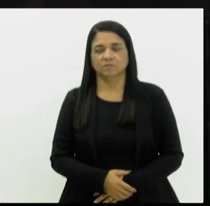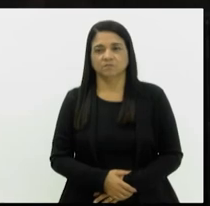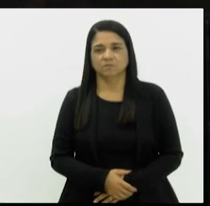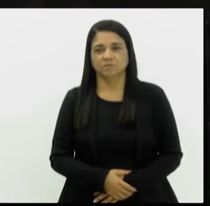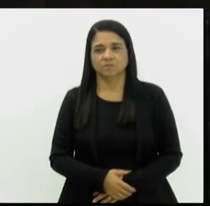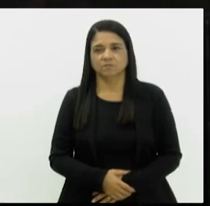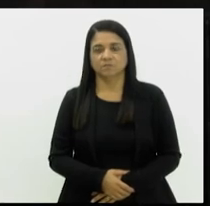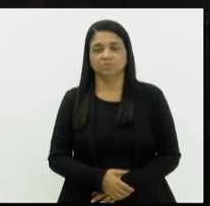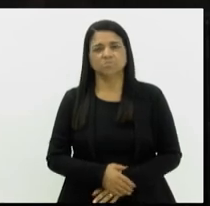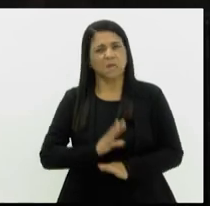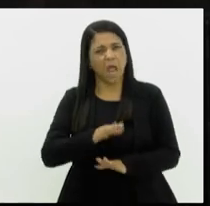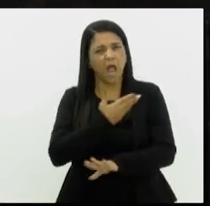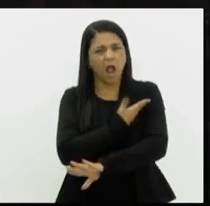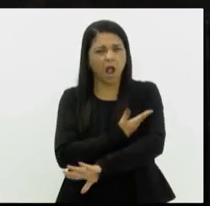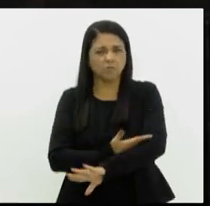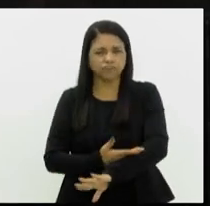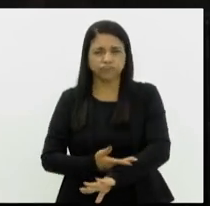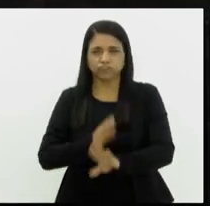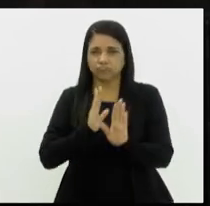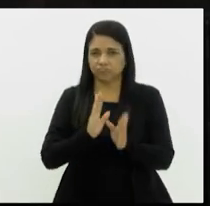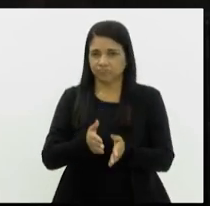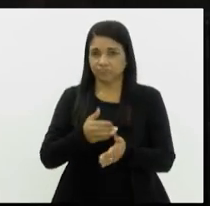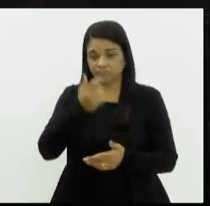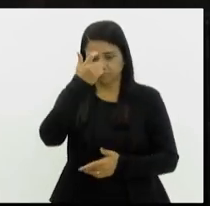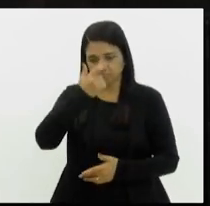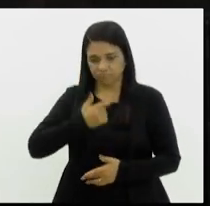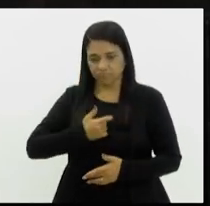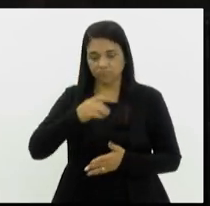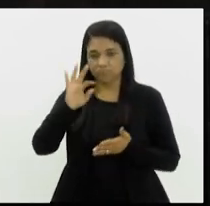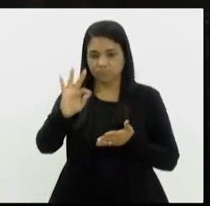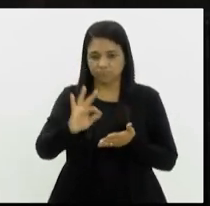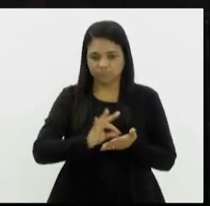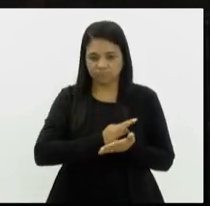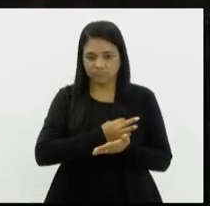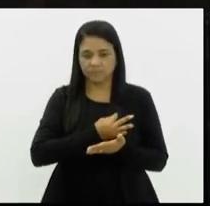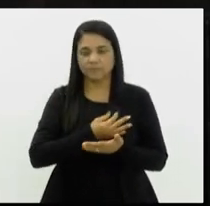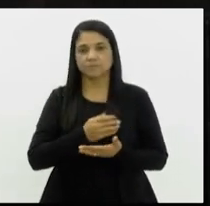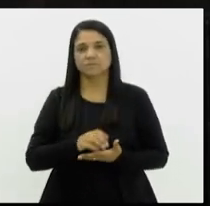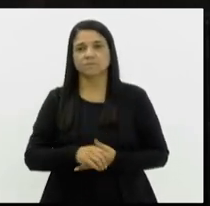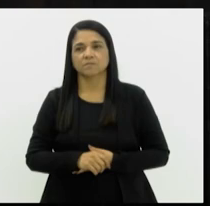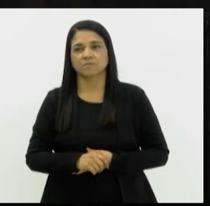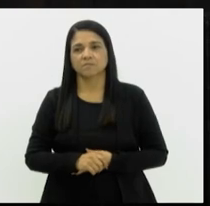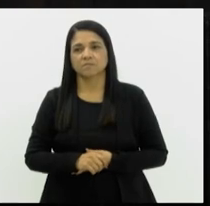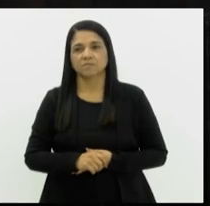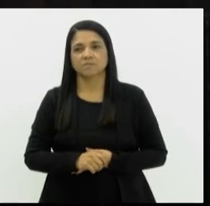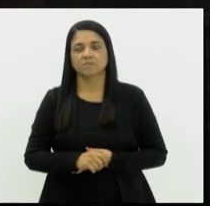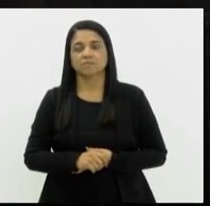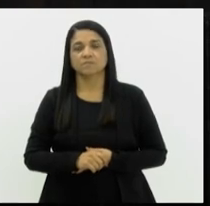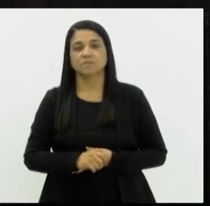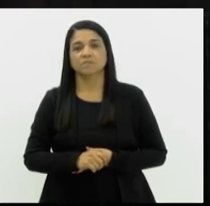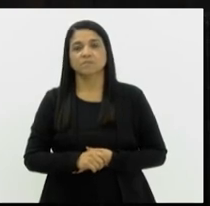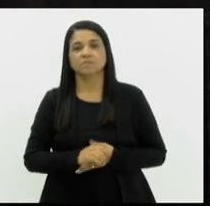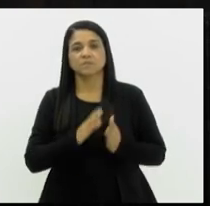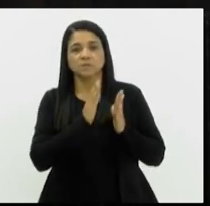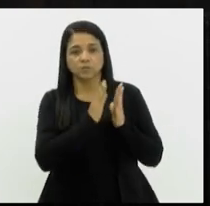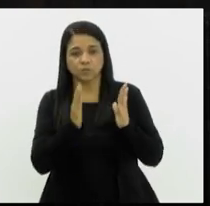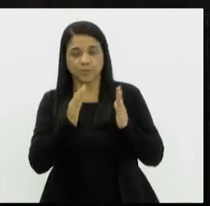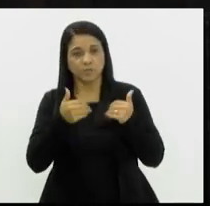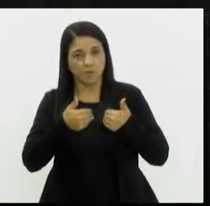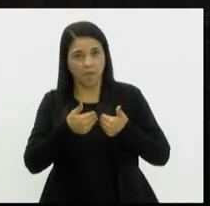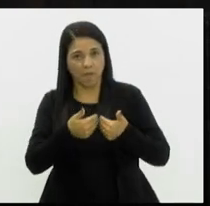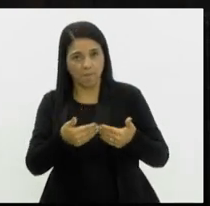como de hábito, eu me inscrevo para falar no expediente